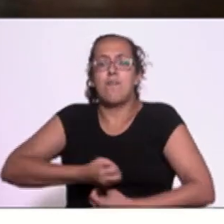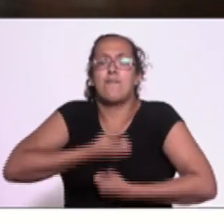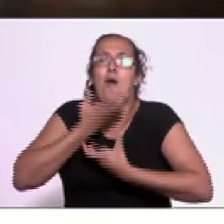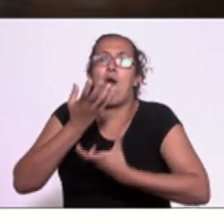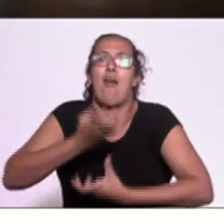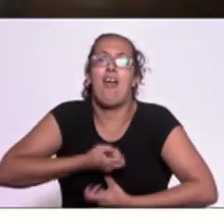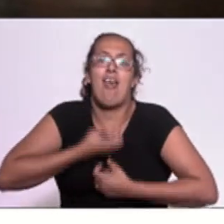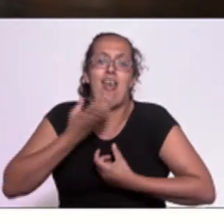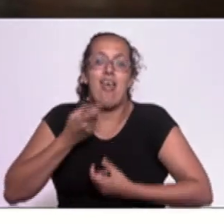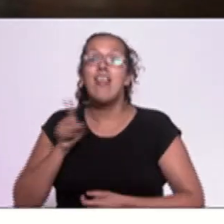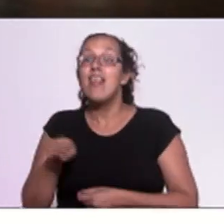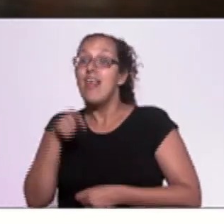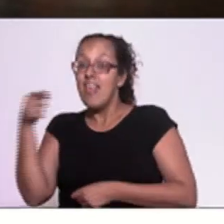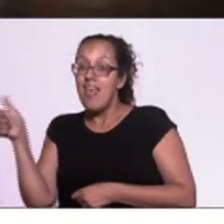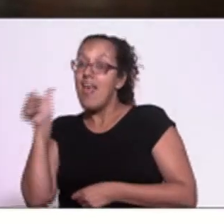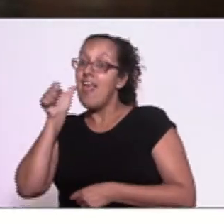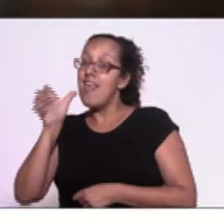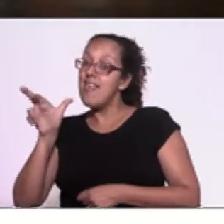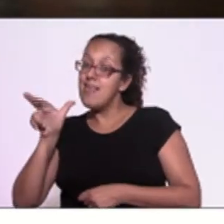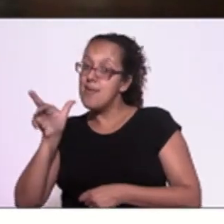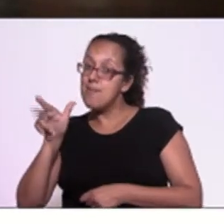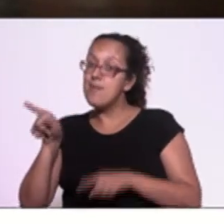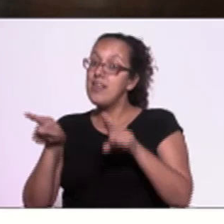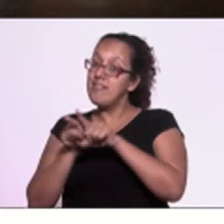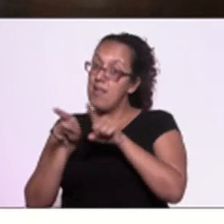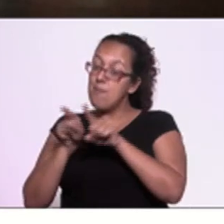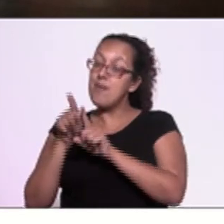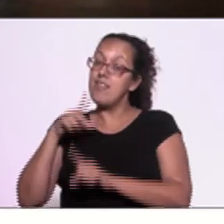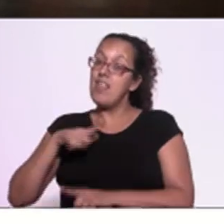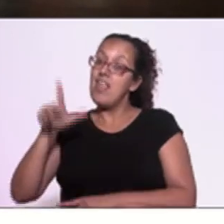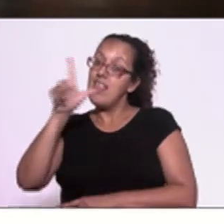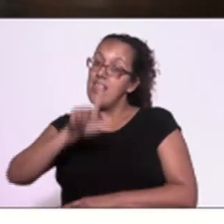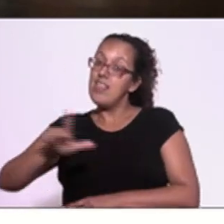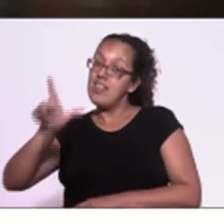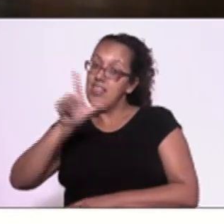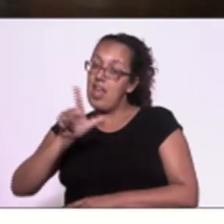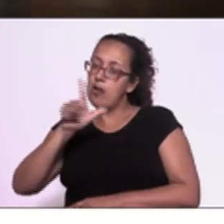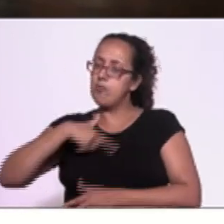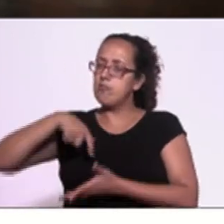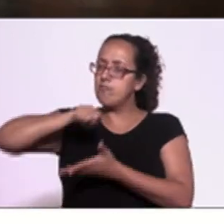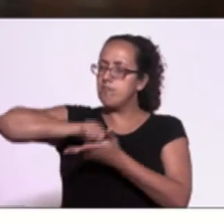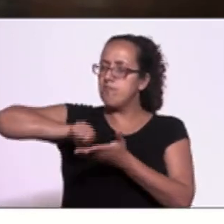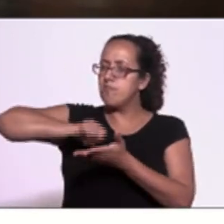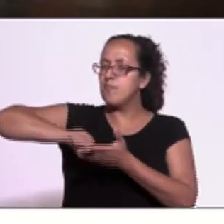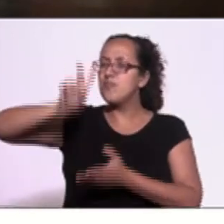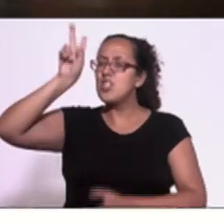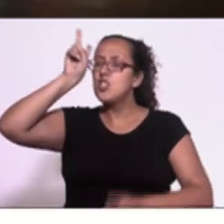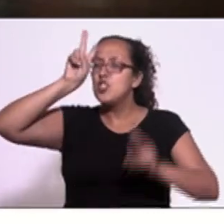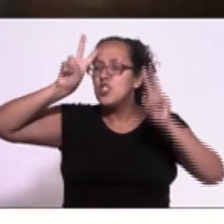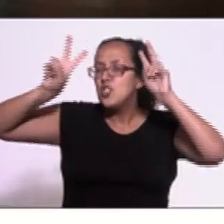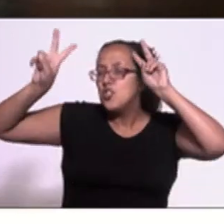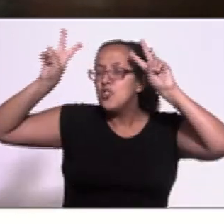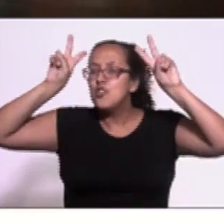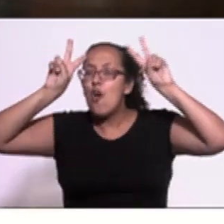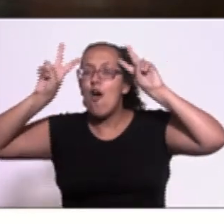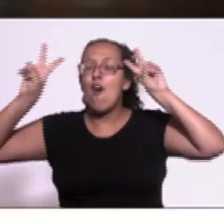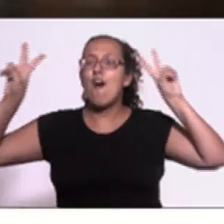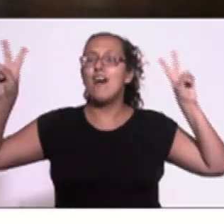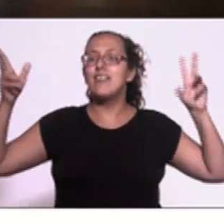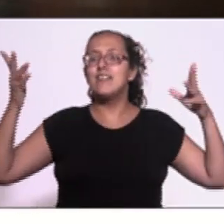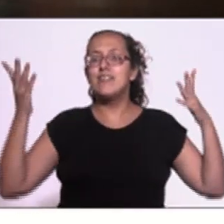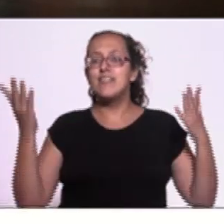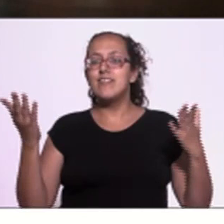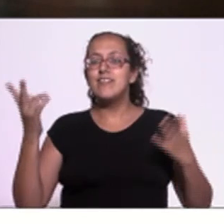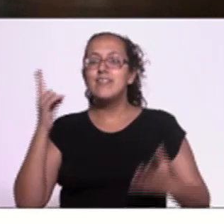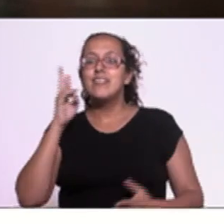de Amélia de Oliveira, conhecida na literatura como a noiva de Bilac. Histórias como essas